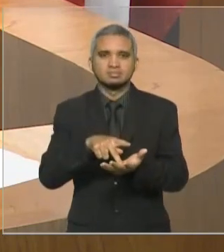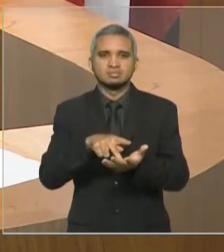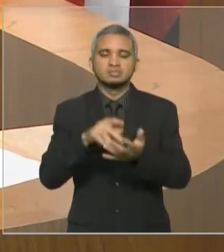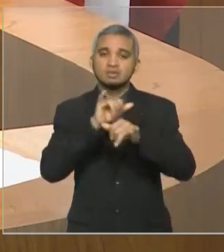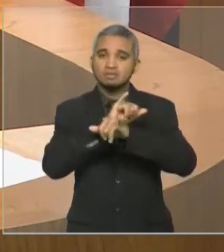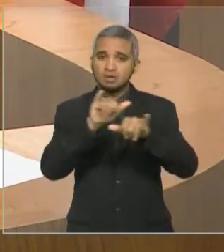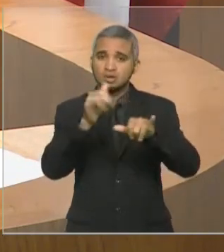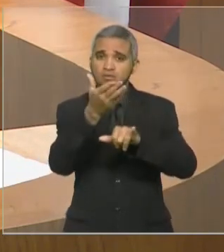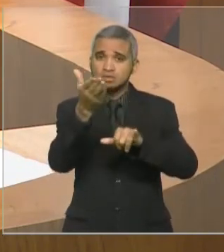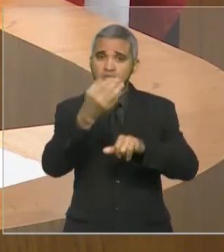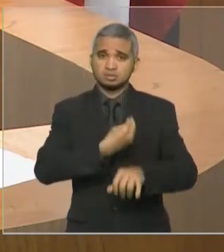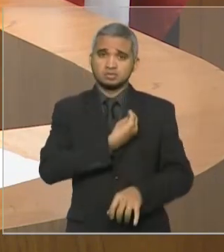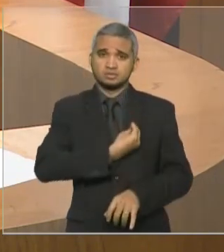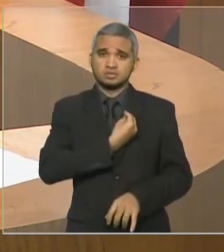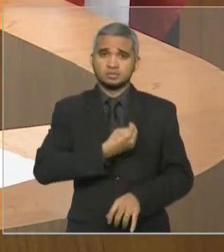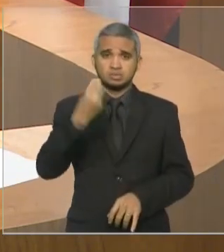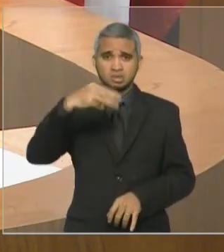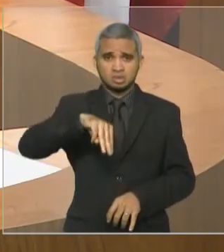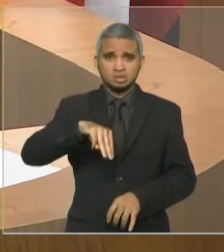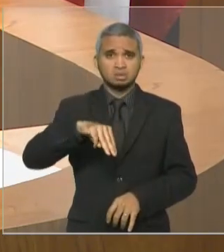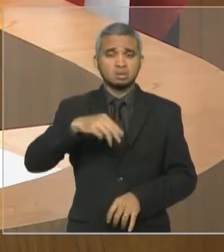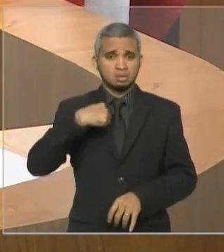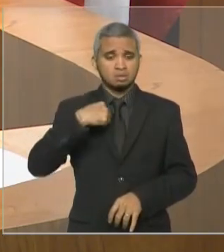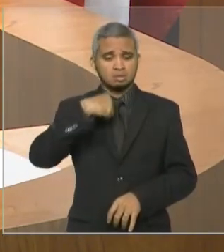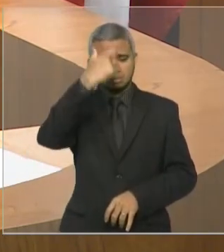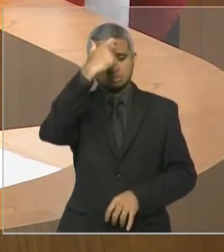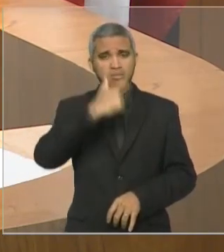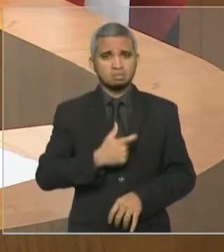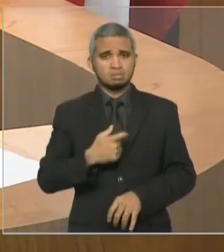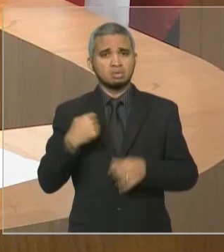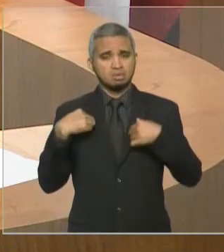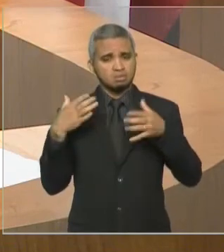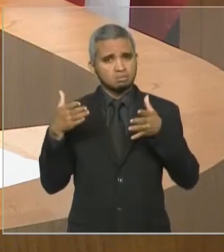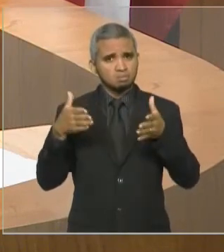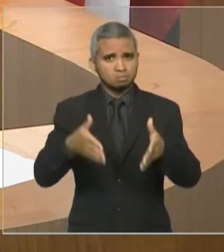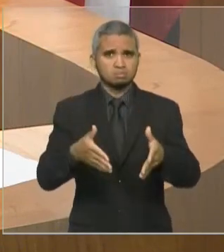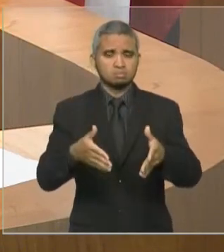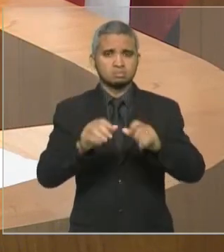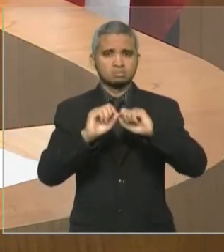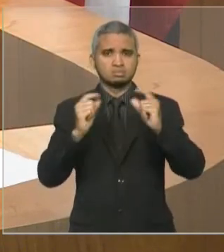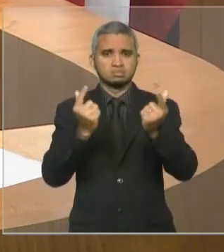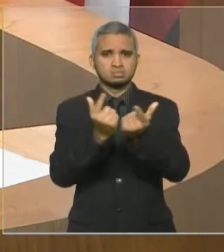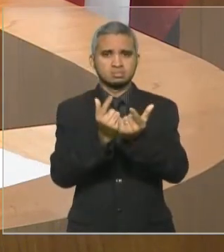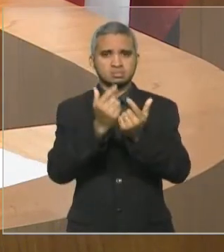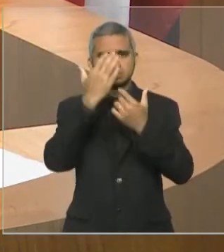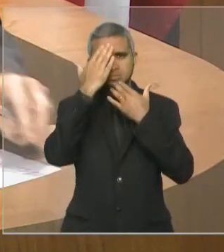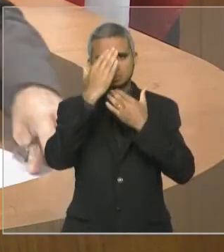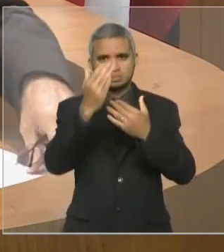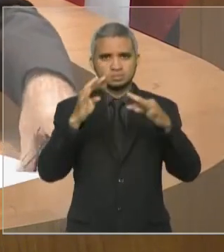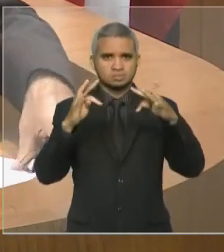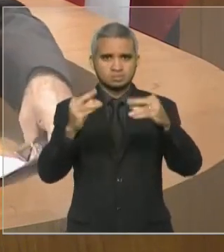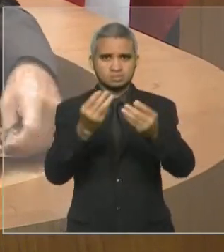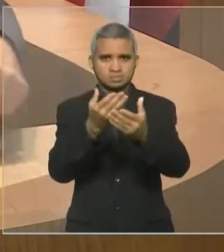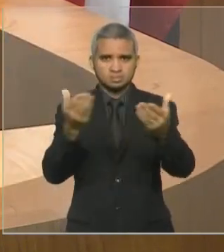lhes fazer presente nesse plenário, nesta Assembleia, nesse Parlamento. Muito obrigado a todos.